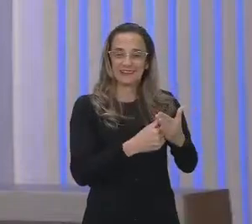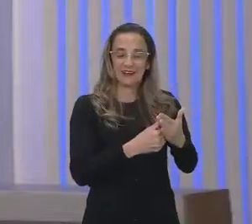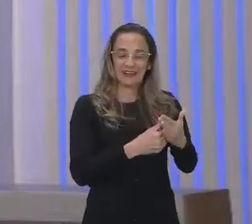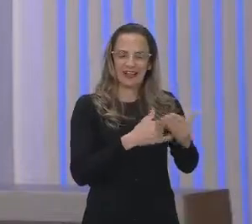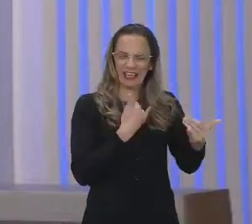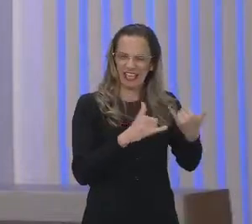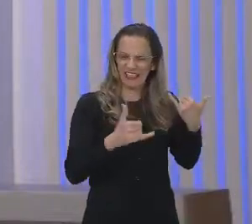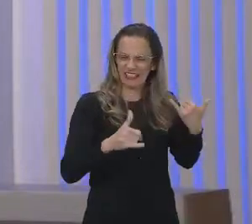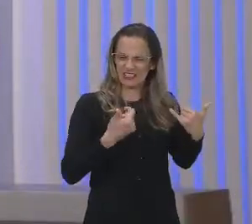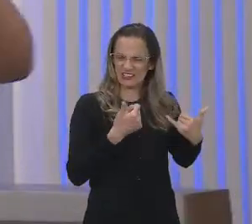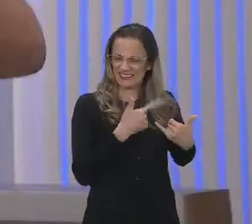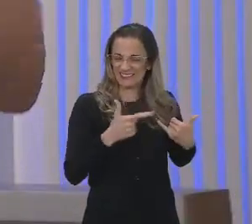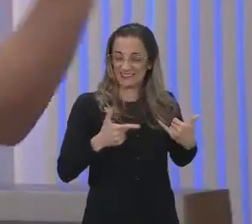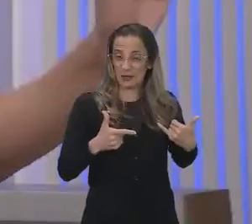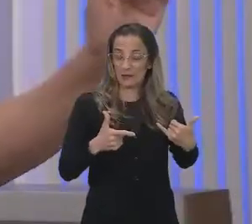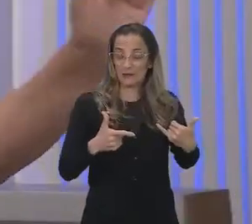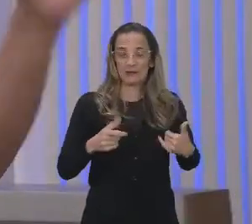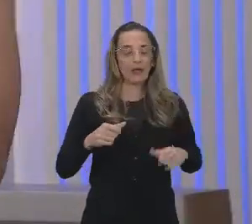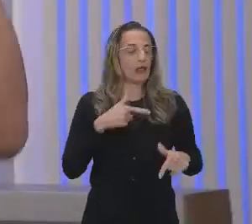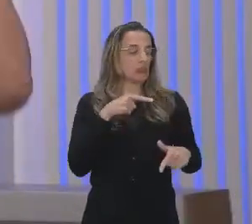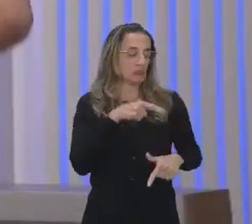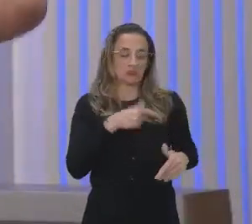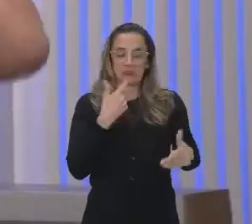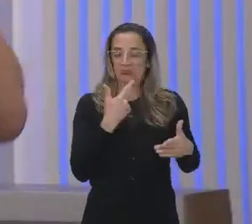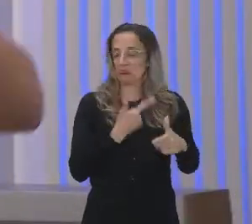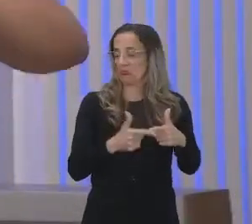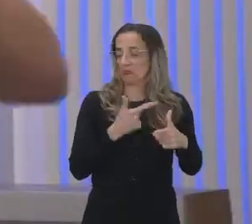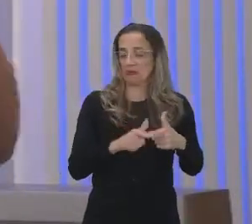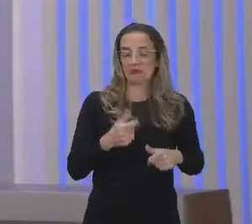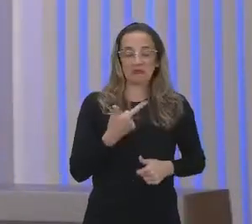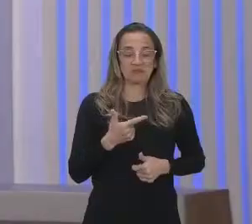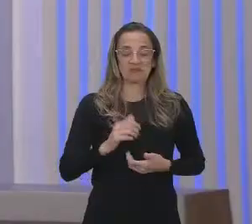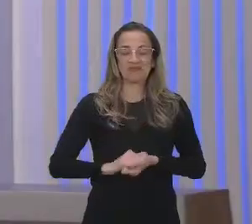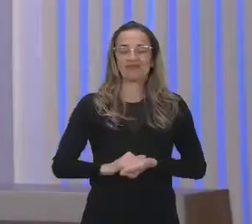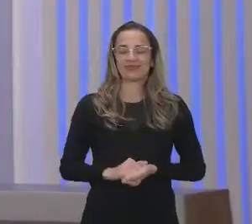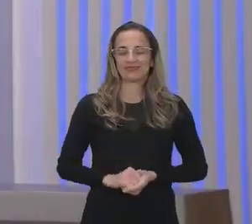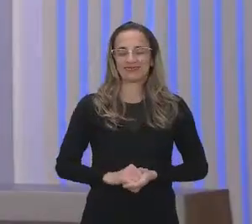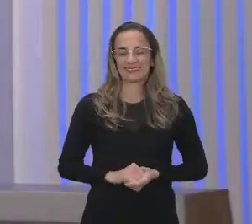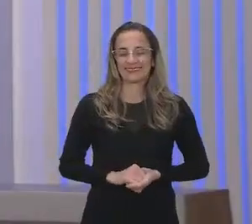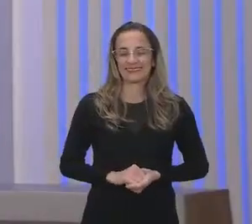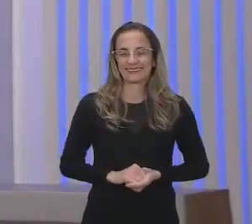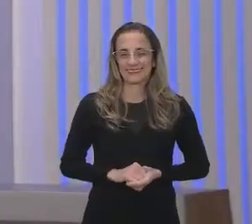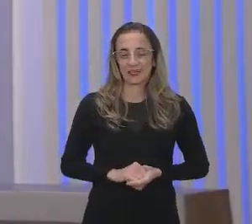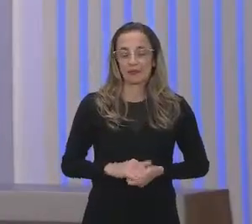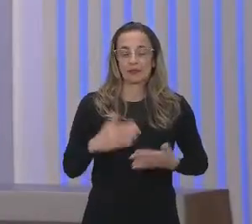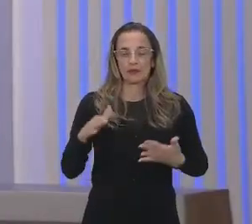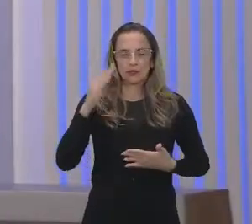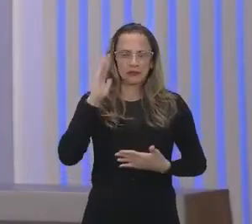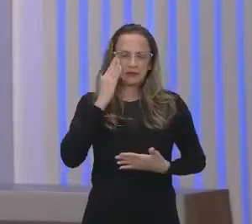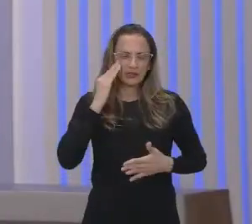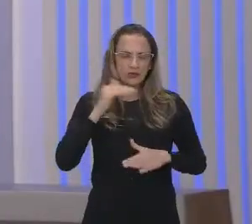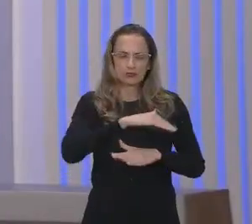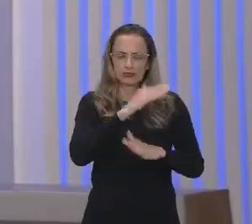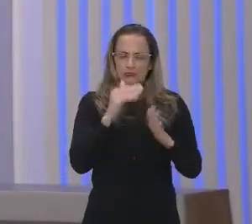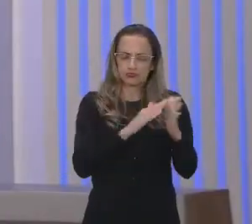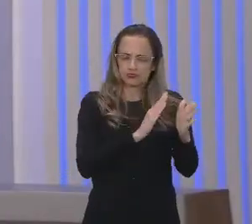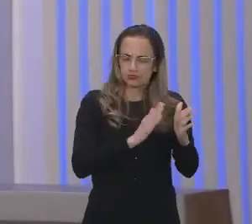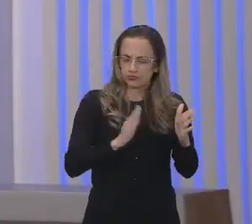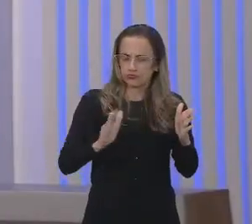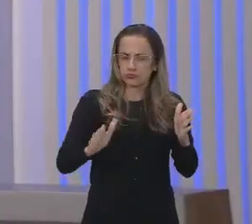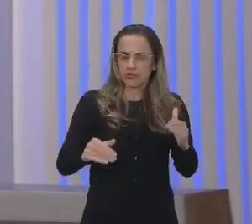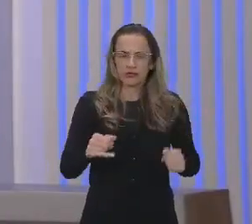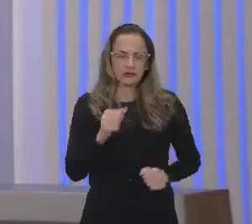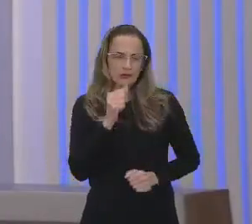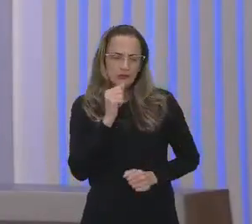sem energia. Então, lá não tinha problema, tá certo? Bom, então, entender todo esse percurso. Então, ainda